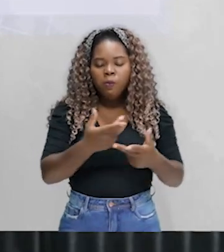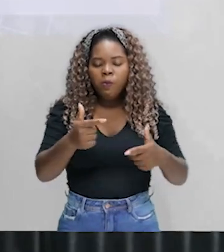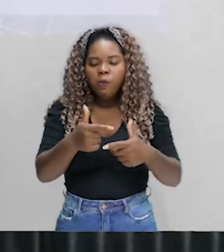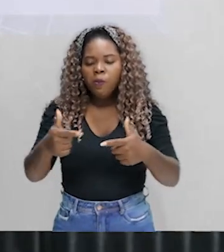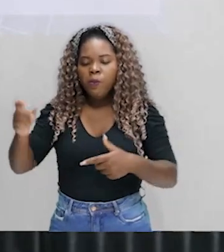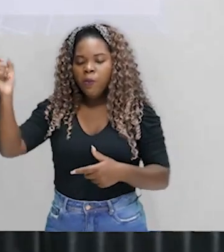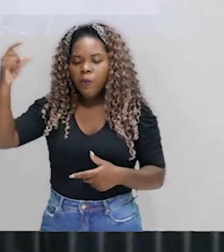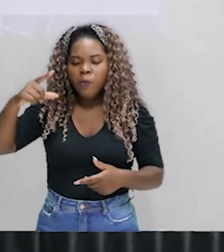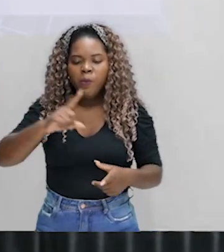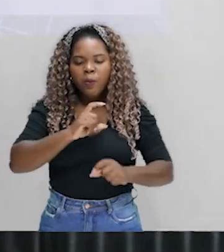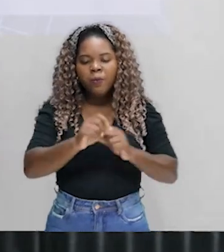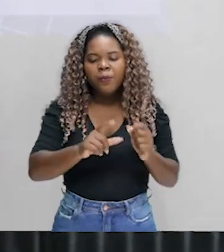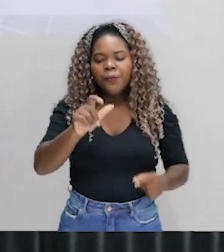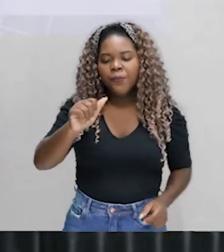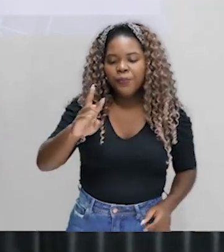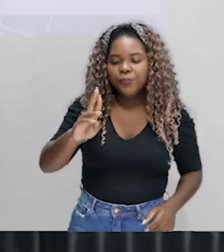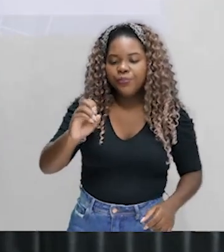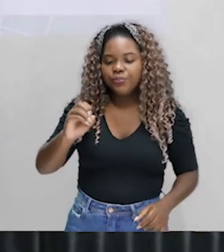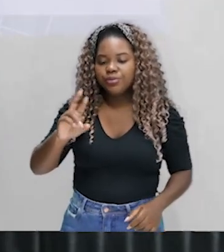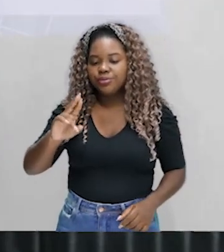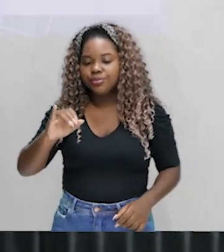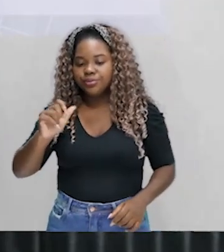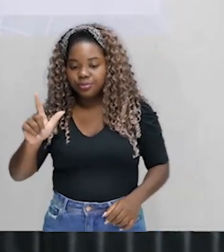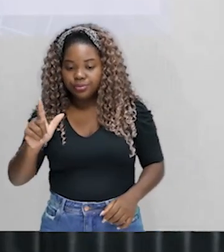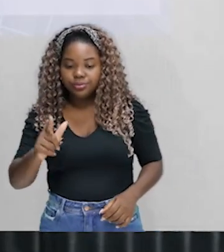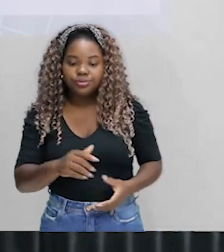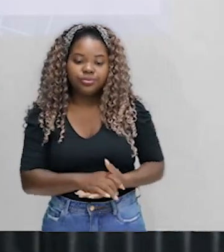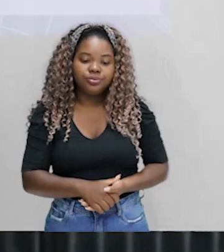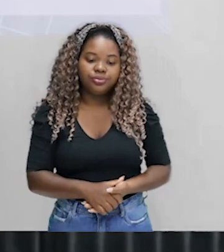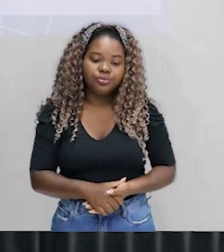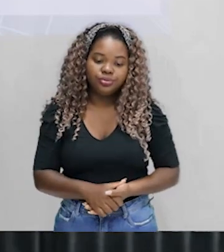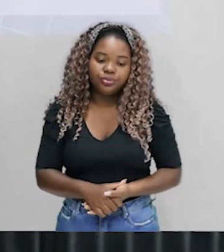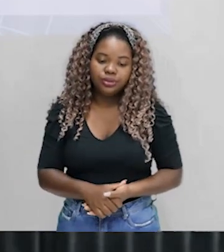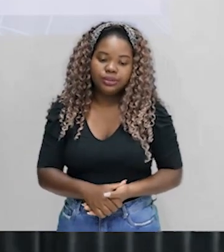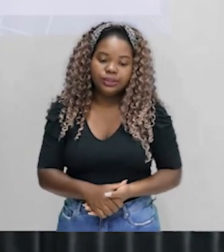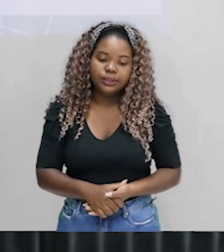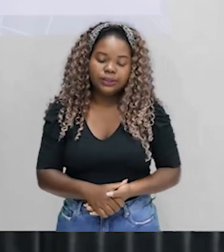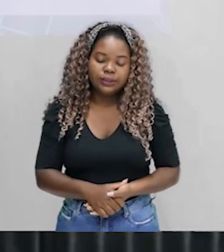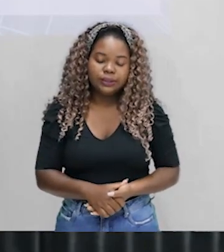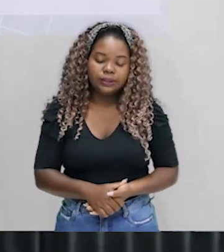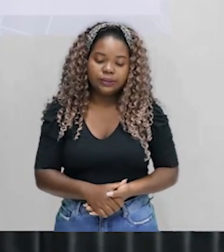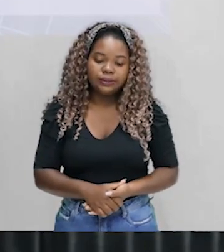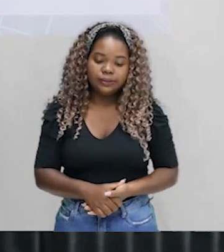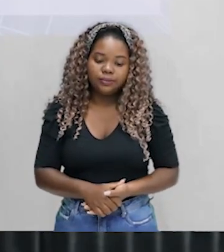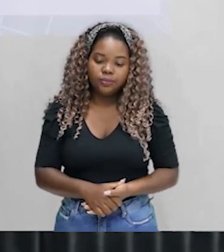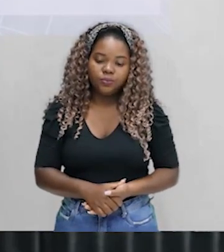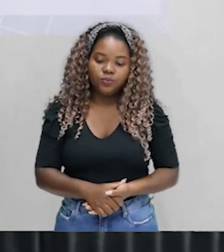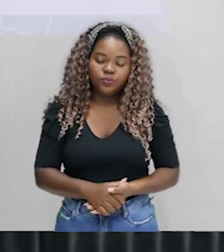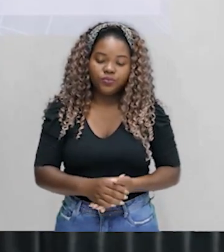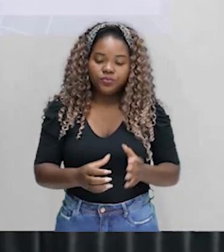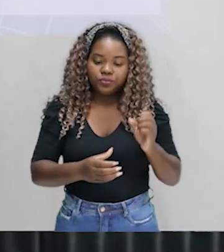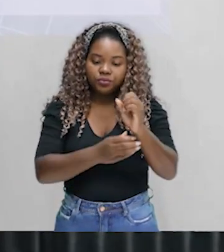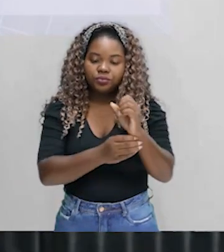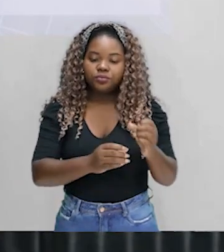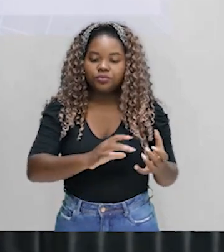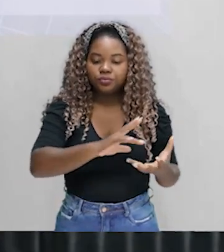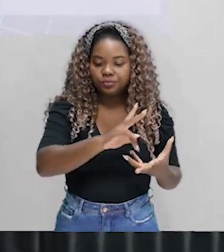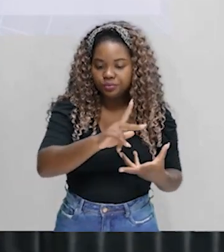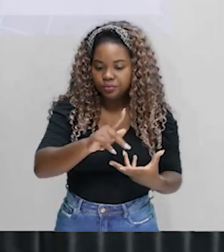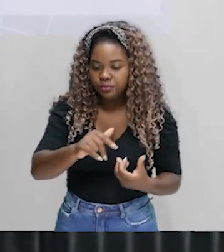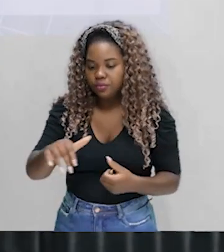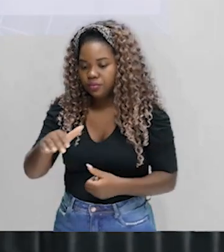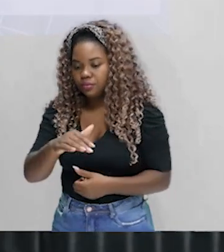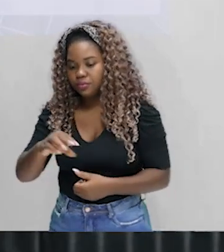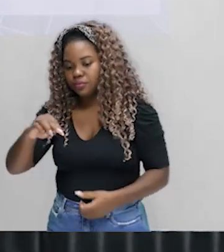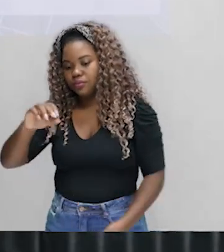a aurora boreal, ela é o resultado da atuação da nossa atmosfera protegendo o nosso planeta, né? O campo